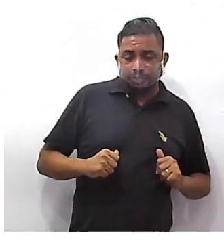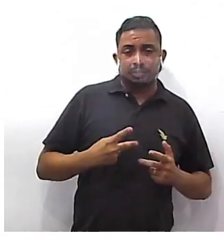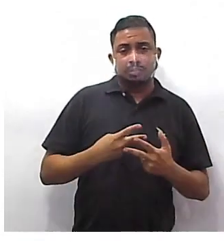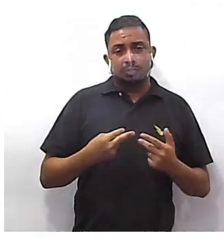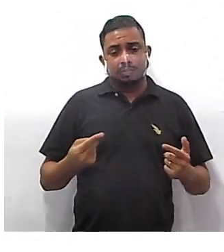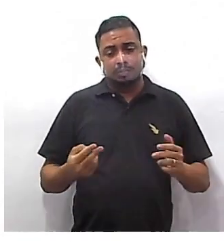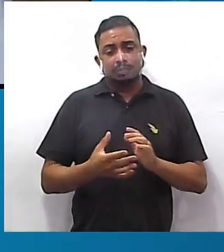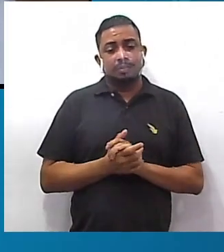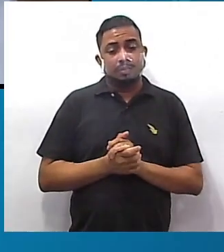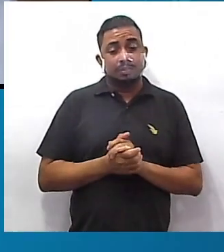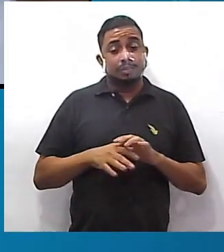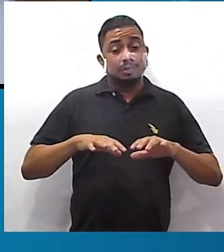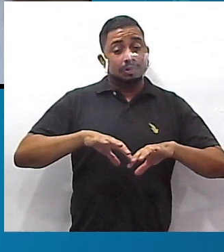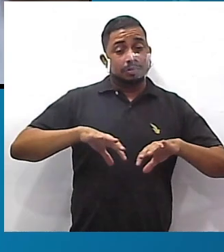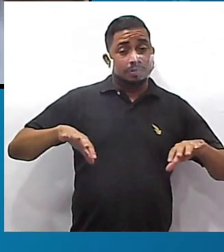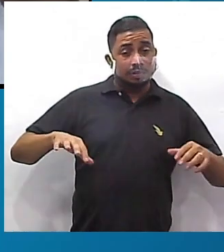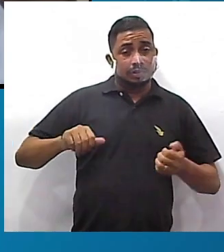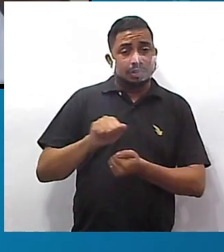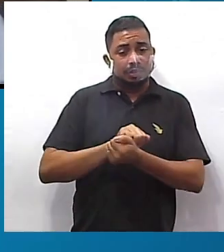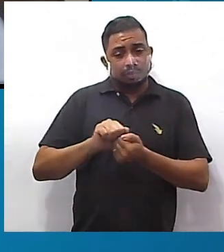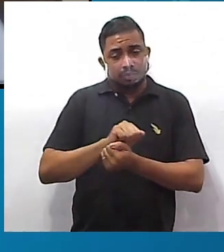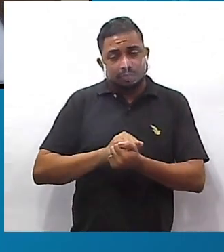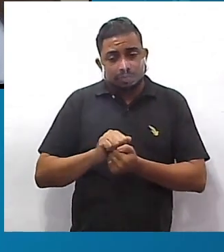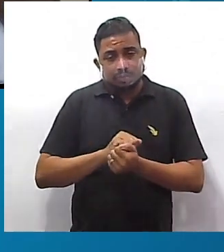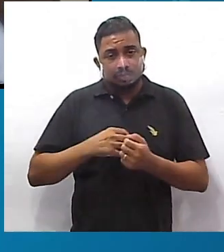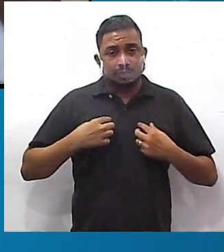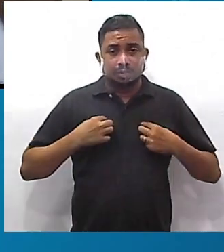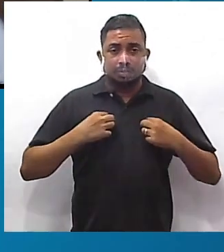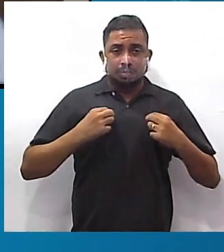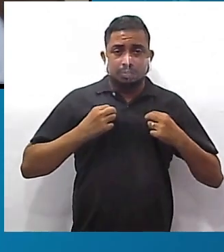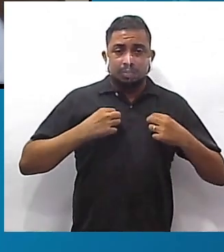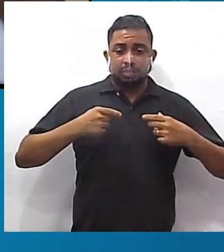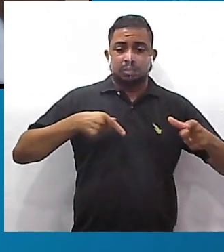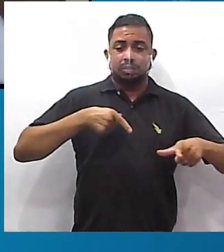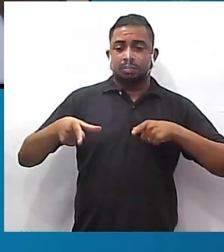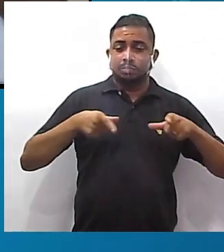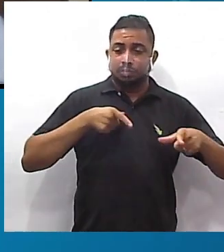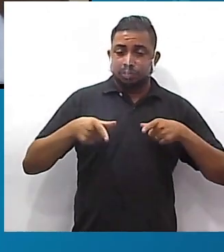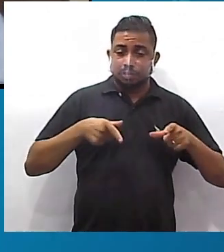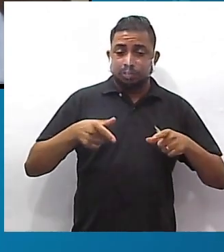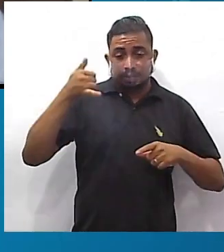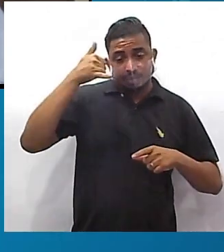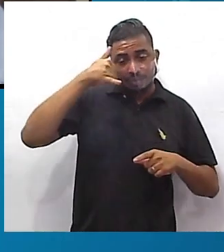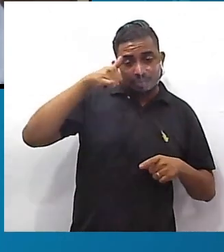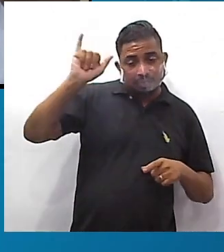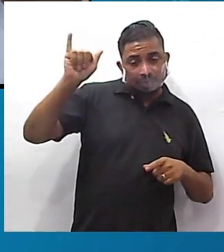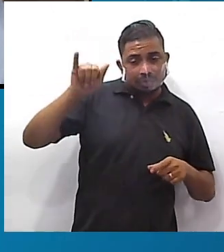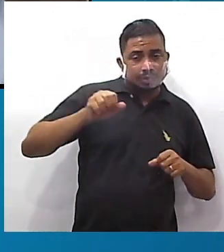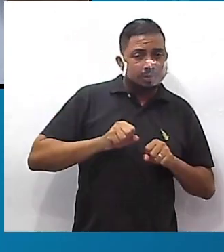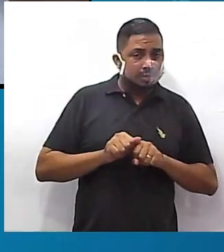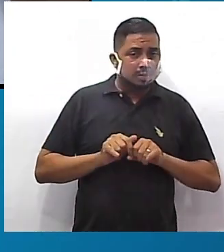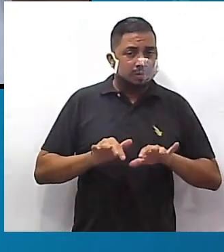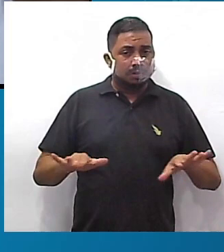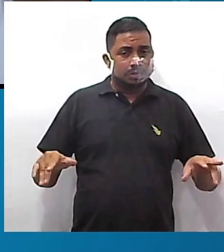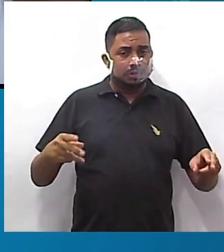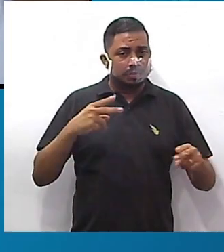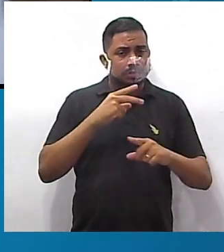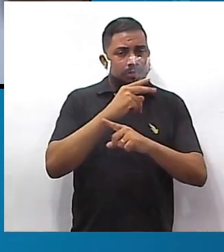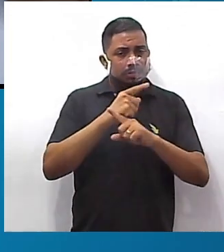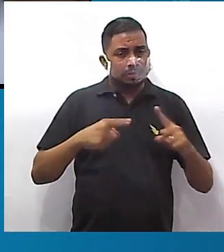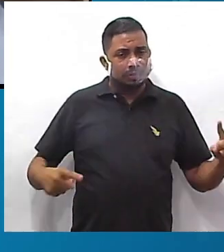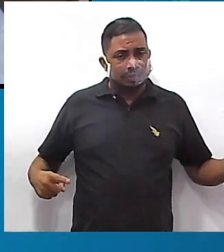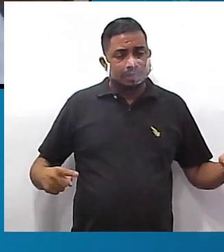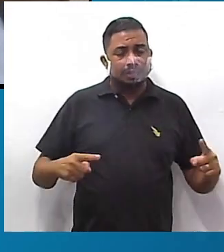utensílios. Separação e lavagem das roupas de trabalho, para evitar uma contaminação